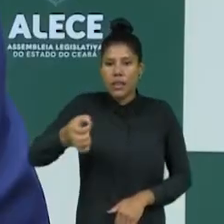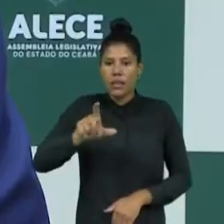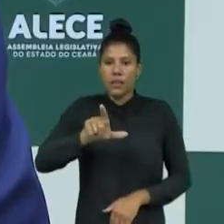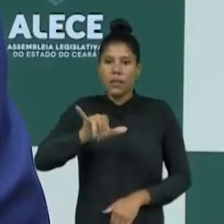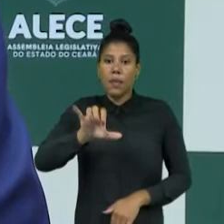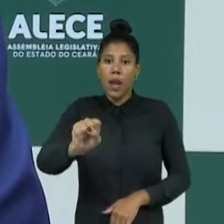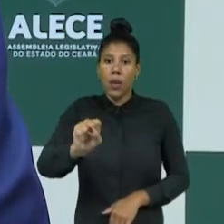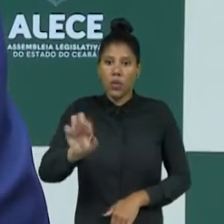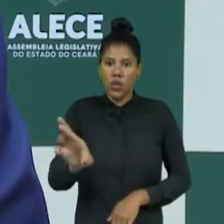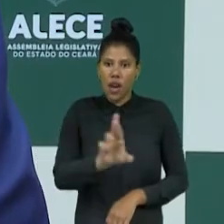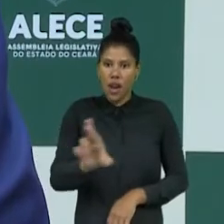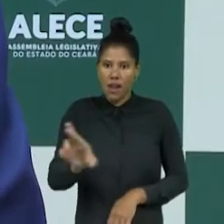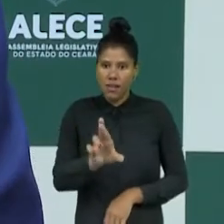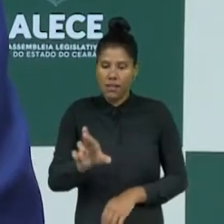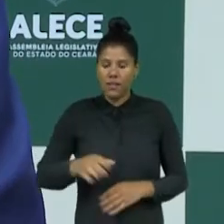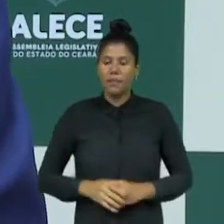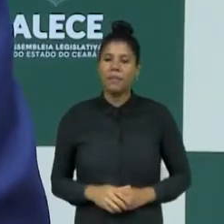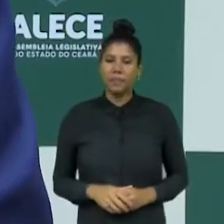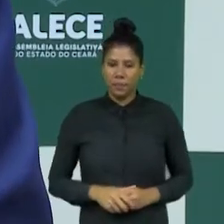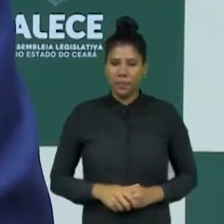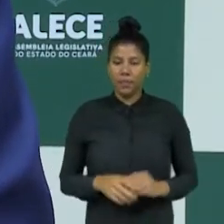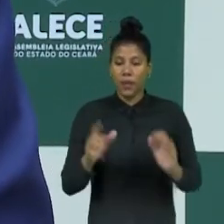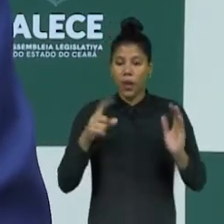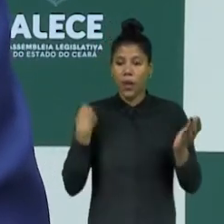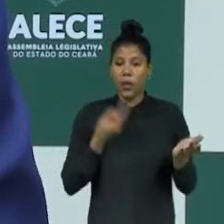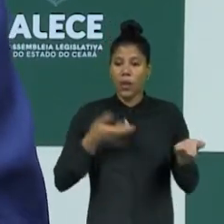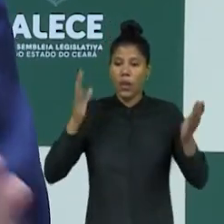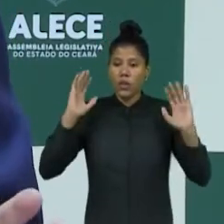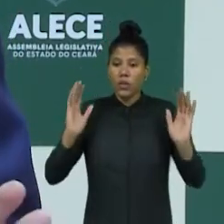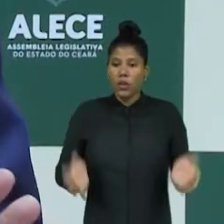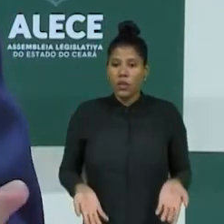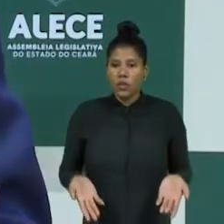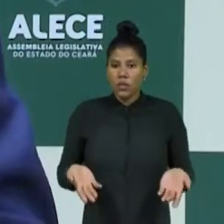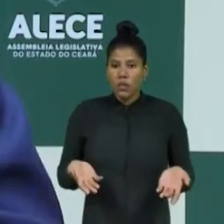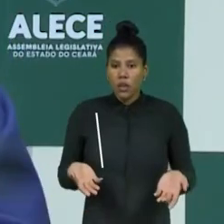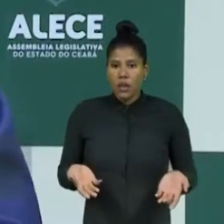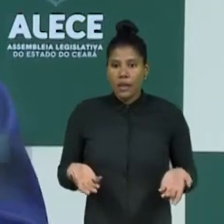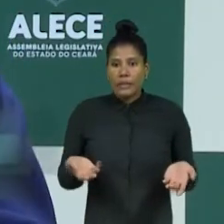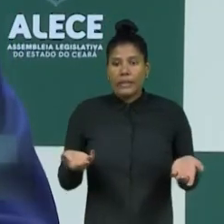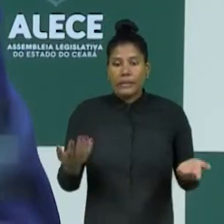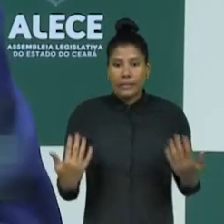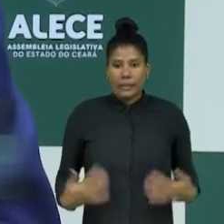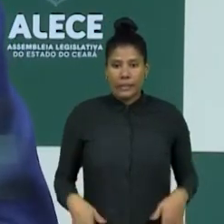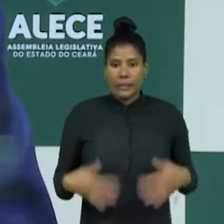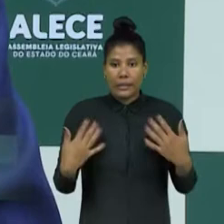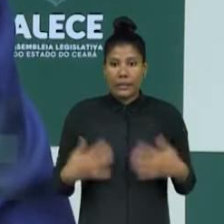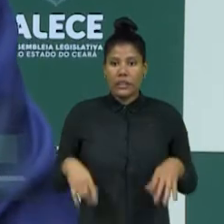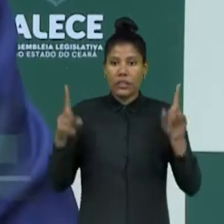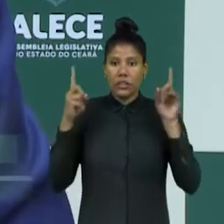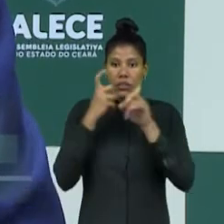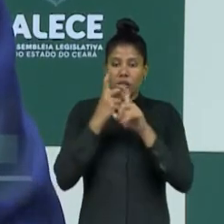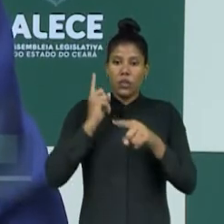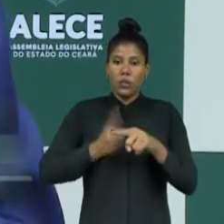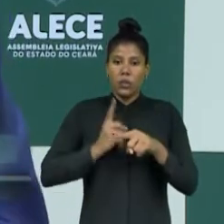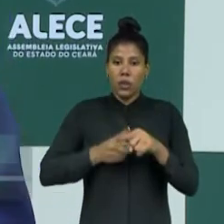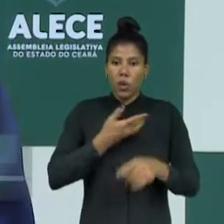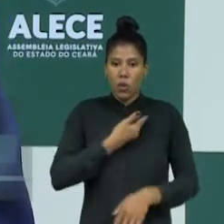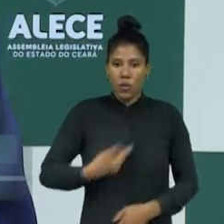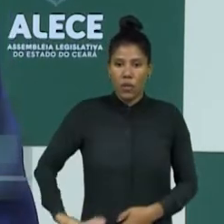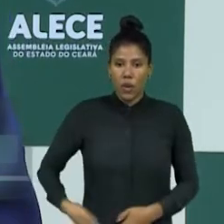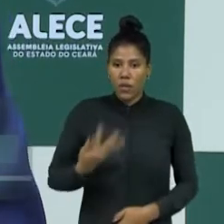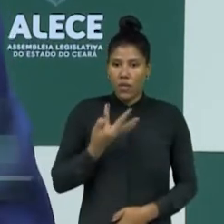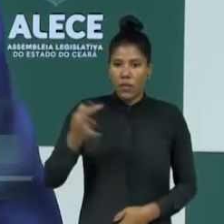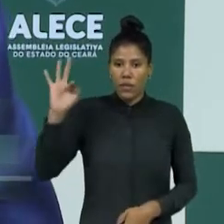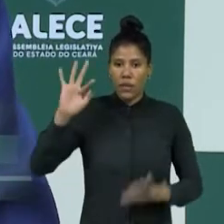Na realidade, já estamos aqui pregando quase na casa do sem jeito, porque o governo federal, através do Congresso Nacional, já tomou o